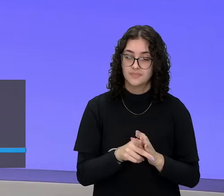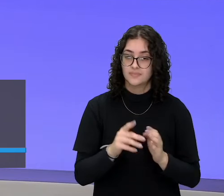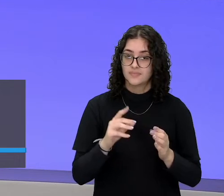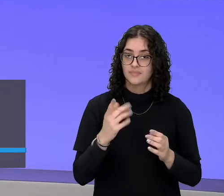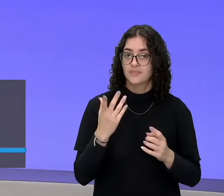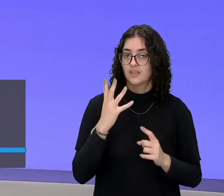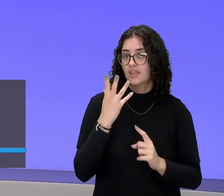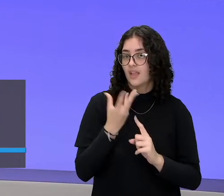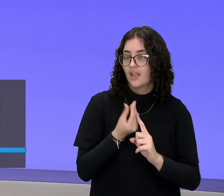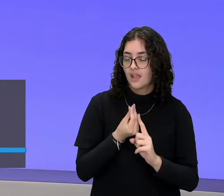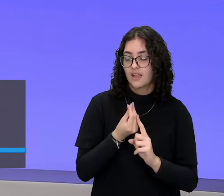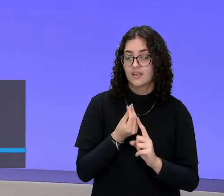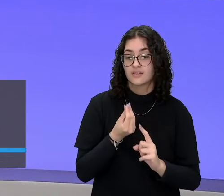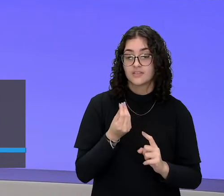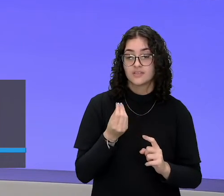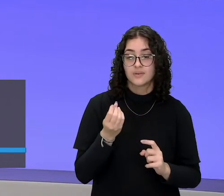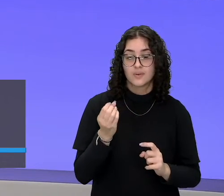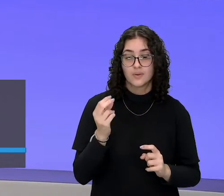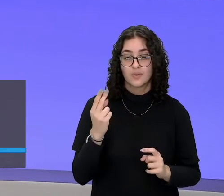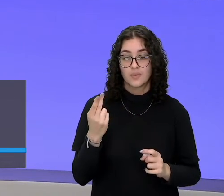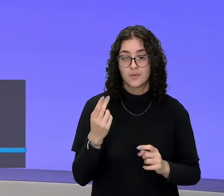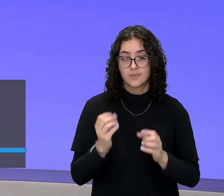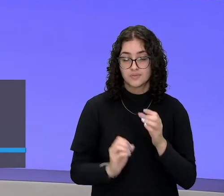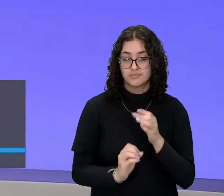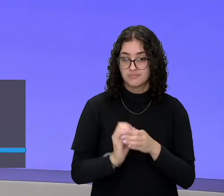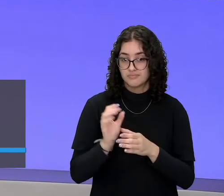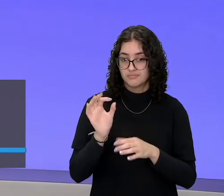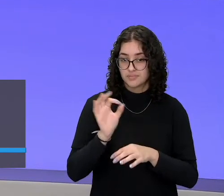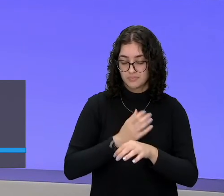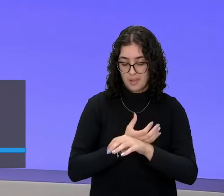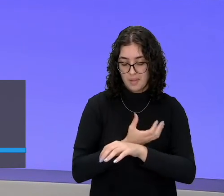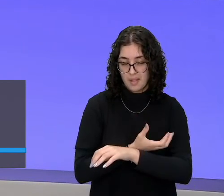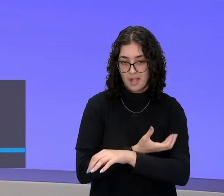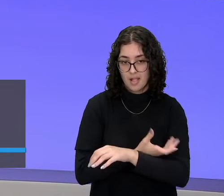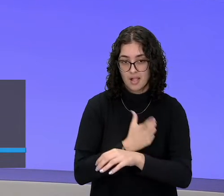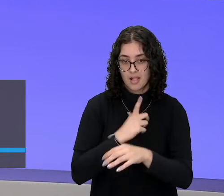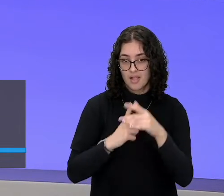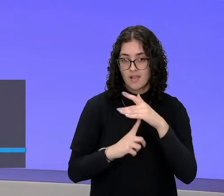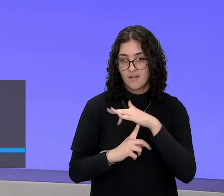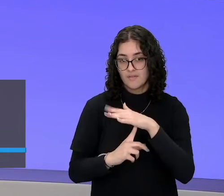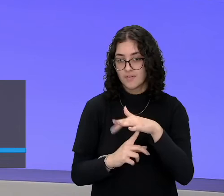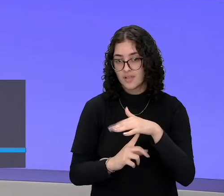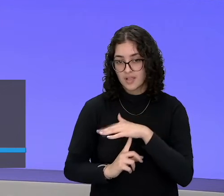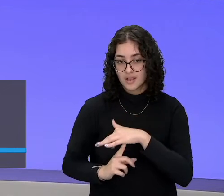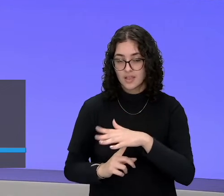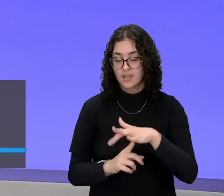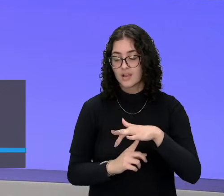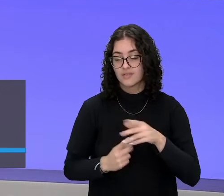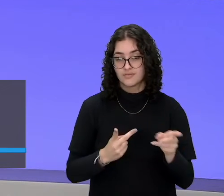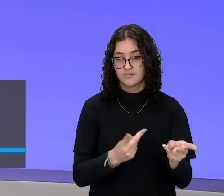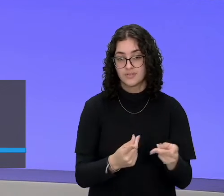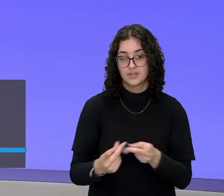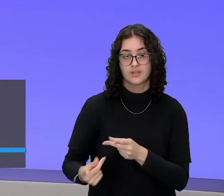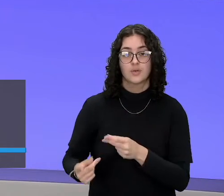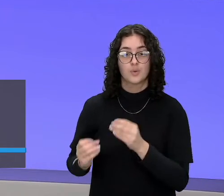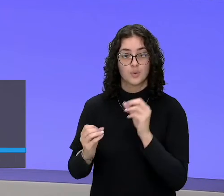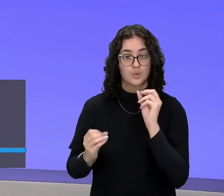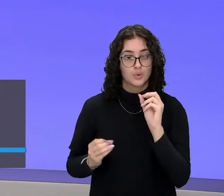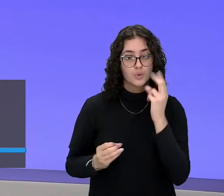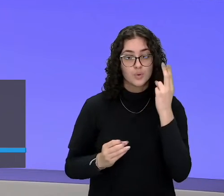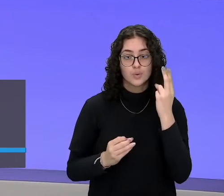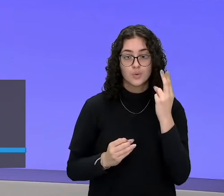artísticas ou sejam aquilo que eles plantam, colhem, eles trazem para feiras orgânicas ou eles